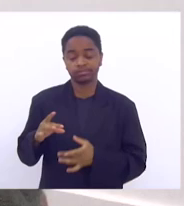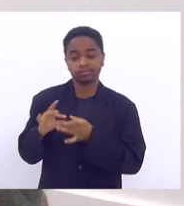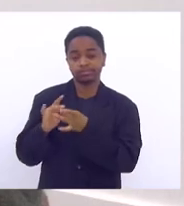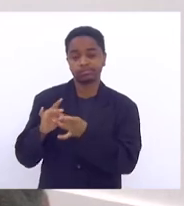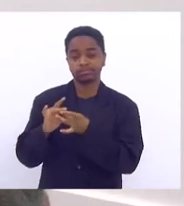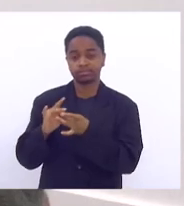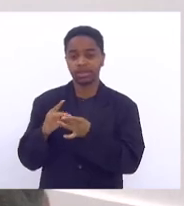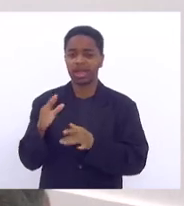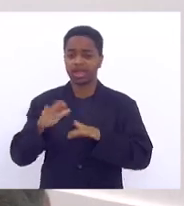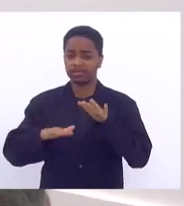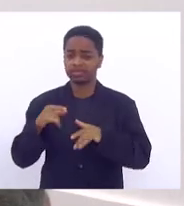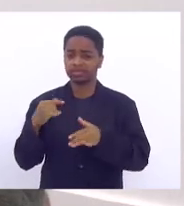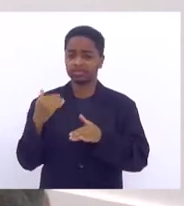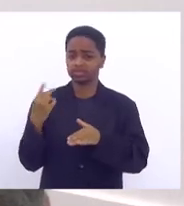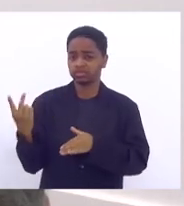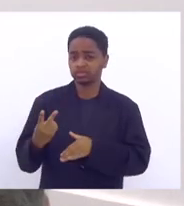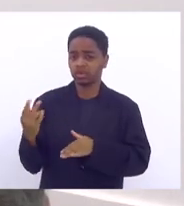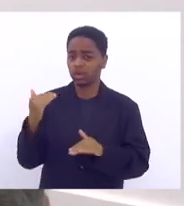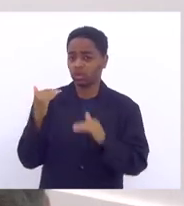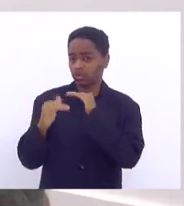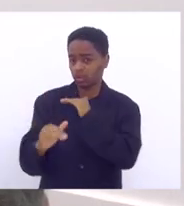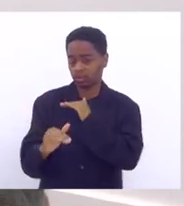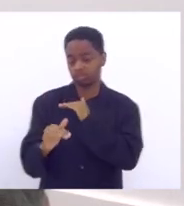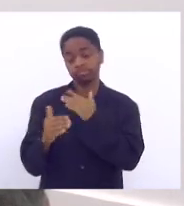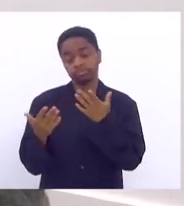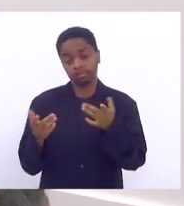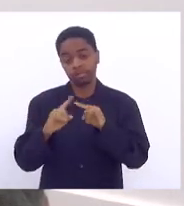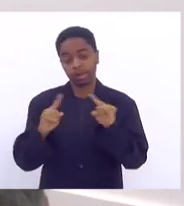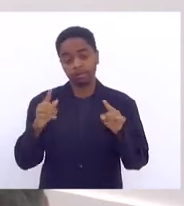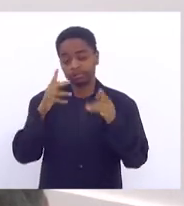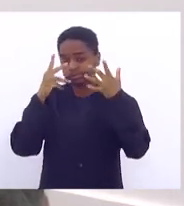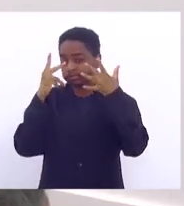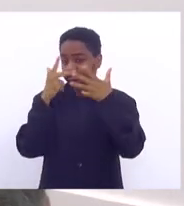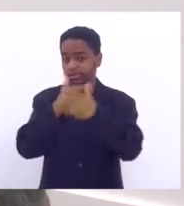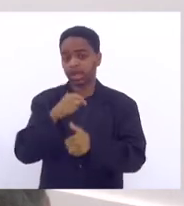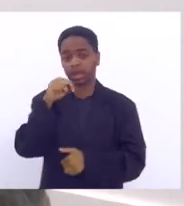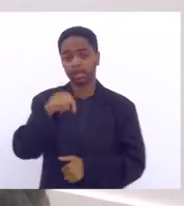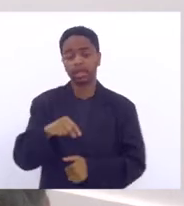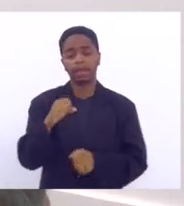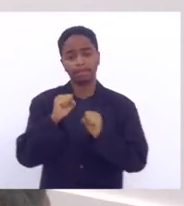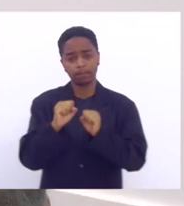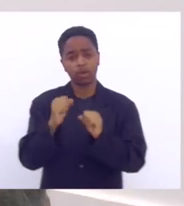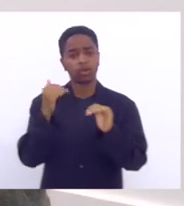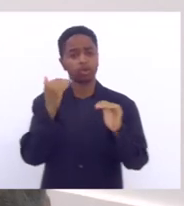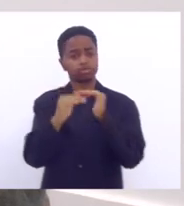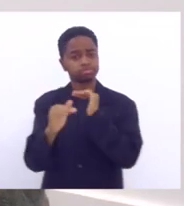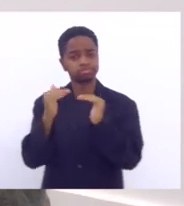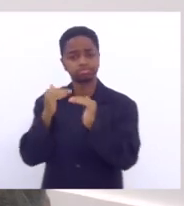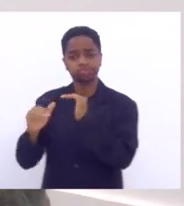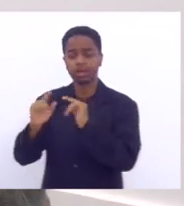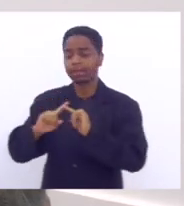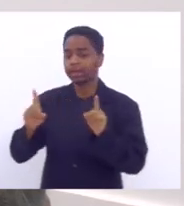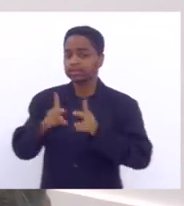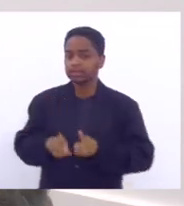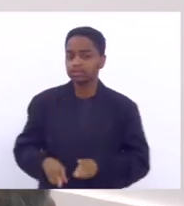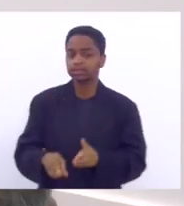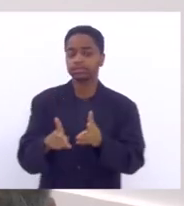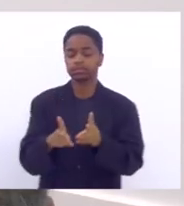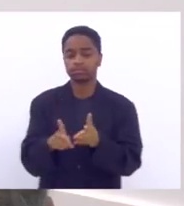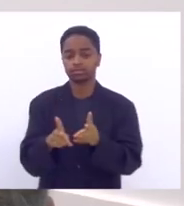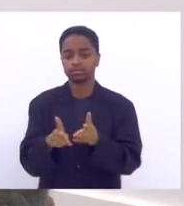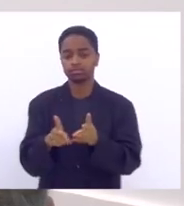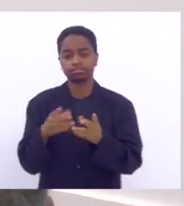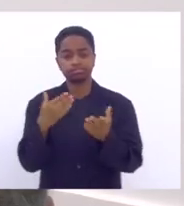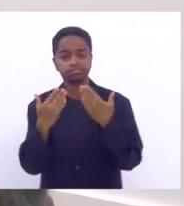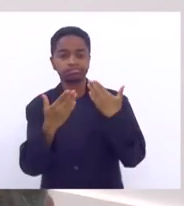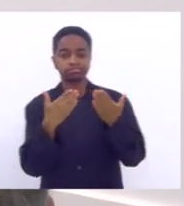divergiu da gente naquele momento Essa é a beleza do Parlamento a gente pode ter pontos de divergência Mas a gente nunca deixa de manter eh o